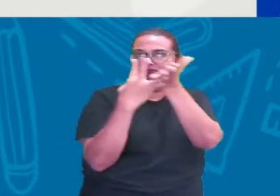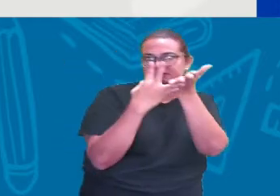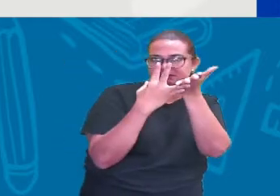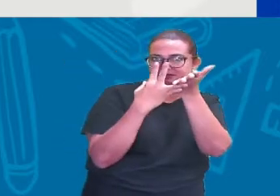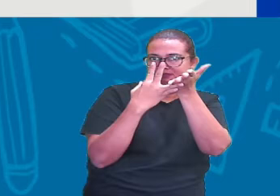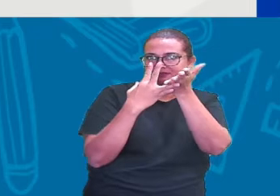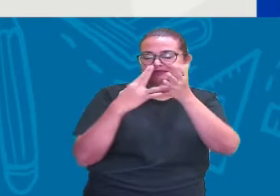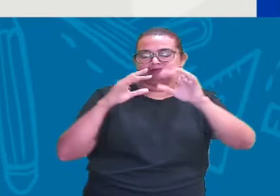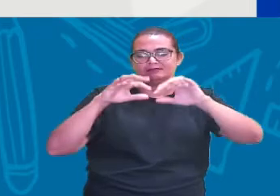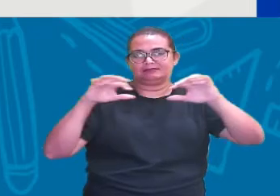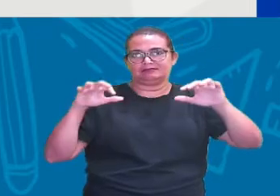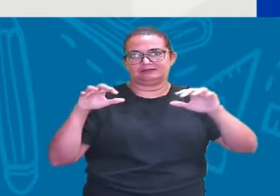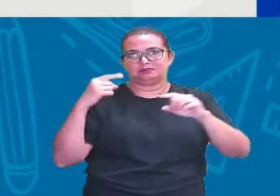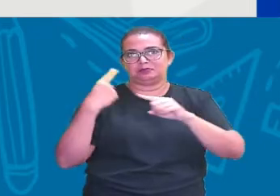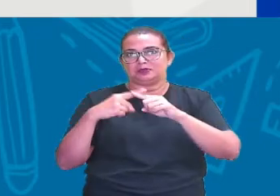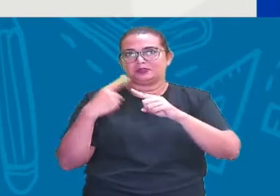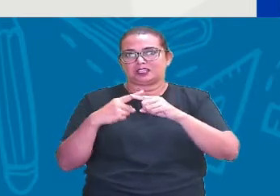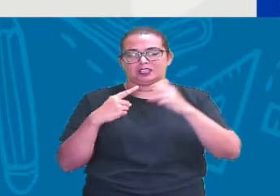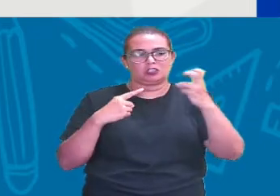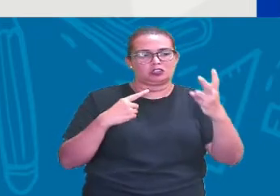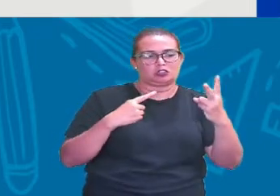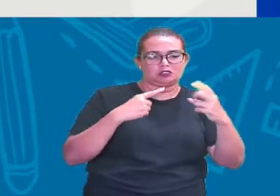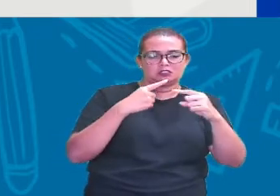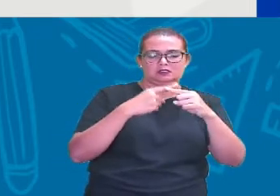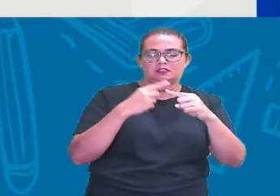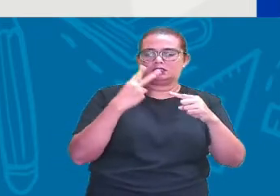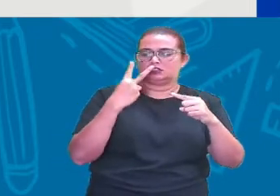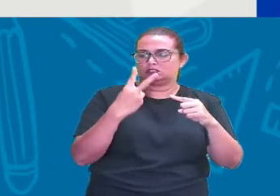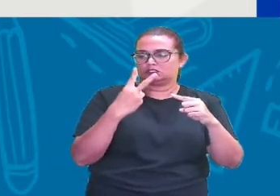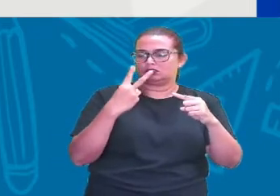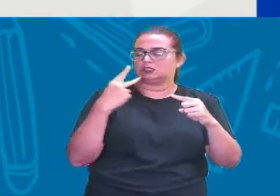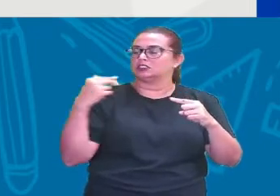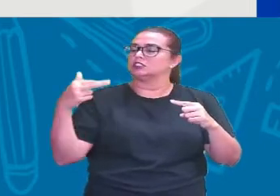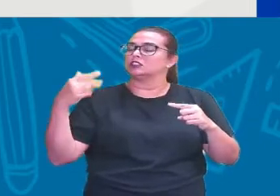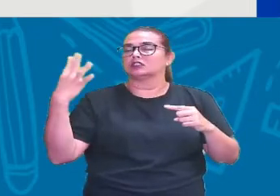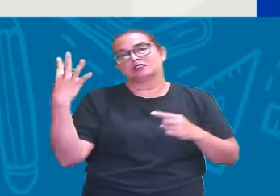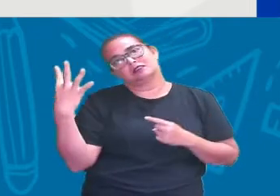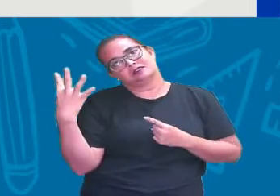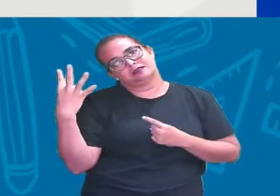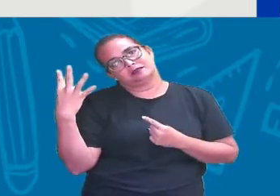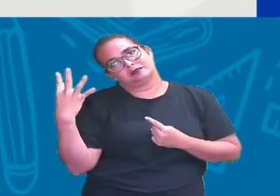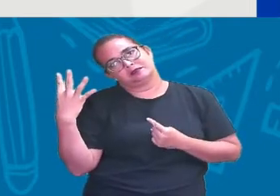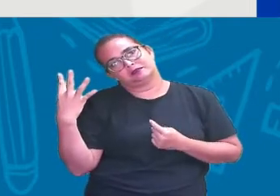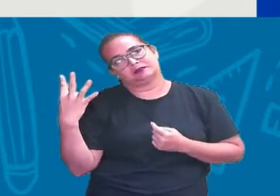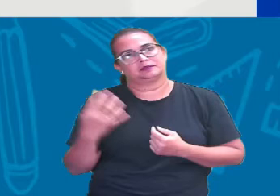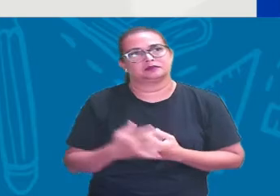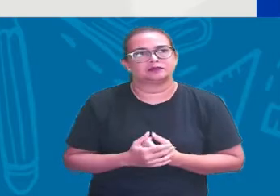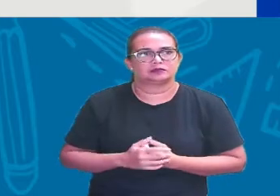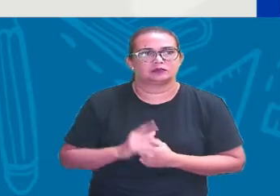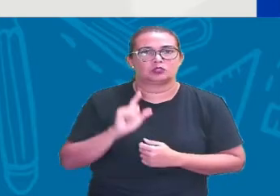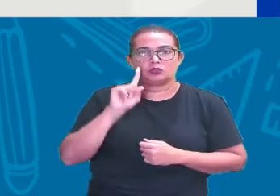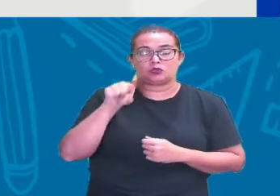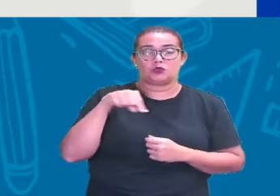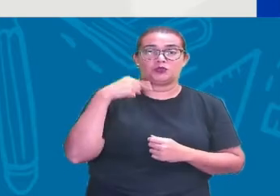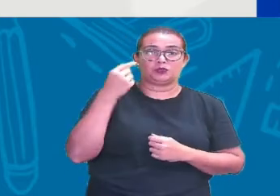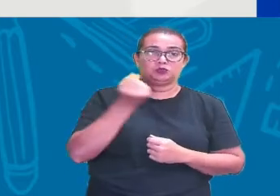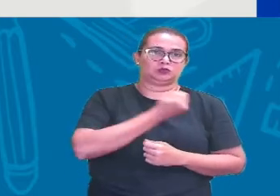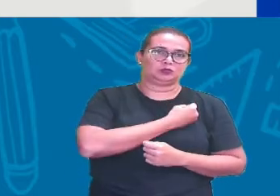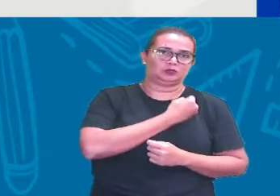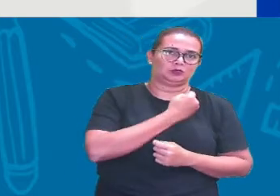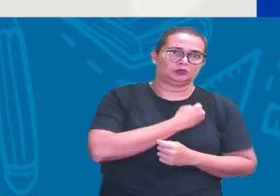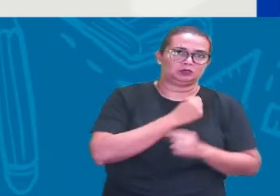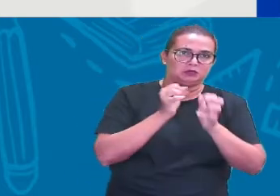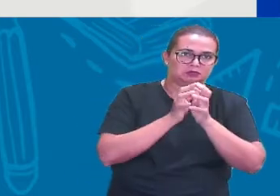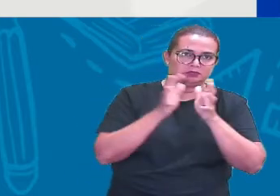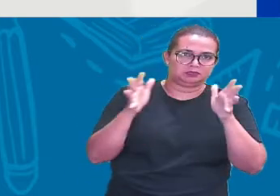vezes 2, não é isso? Ó, olha outro exemplo aqui, mas com um número bem maior,